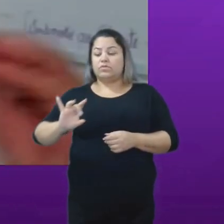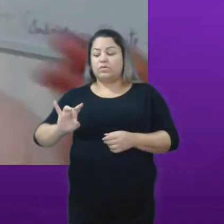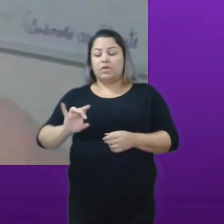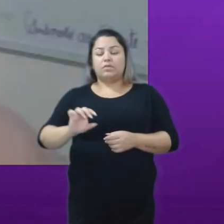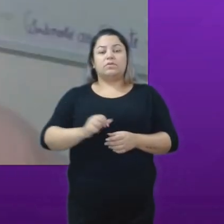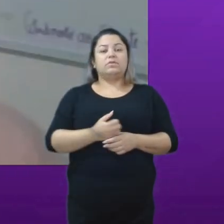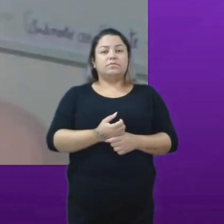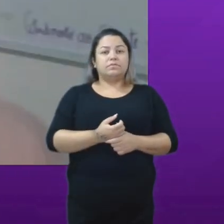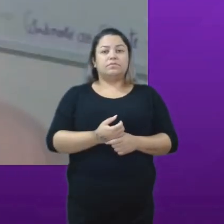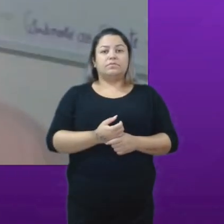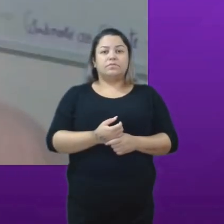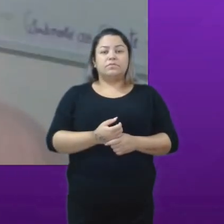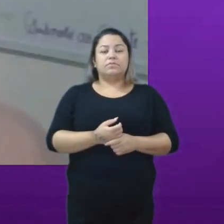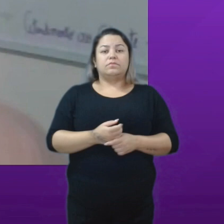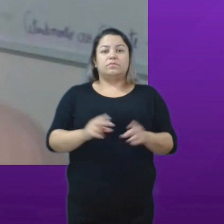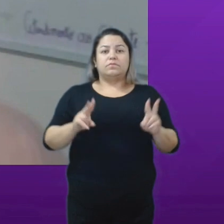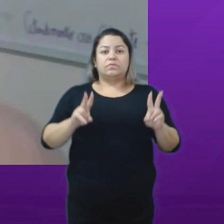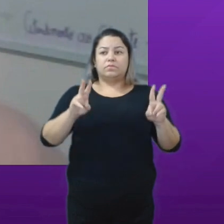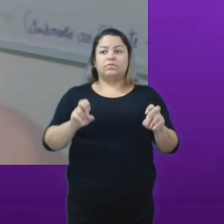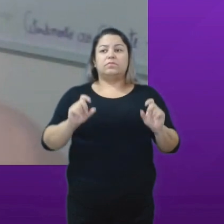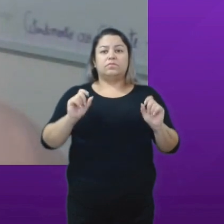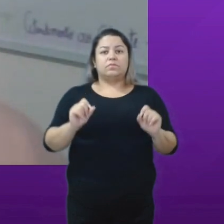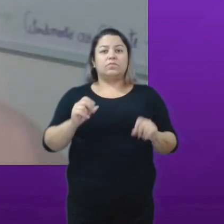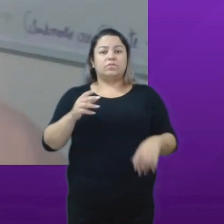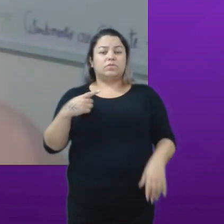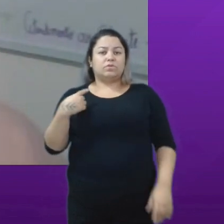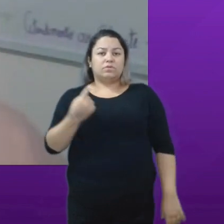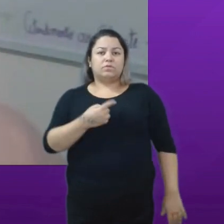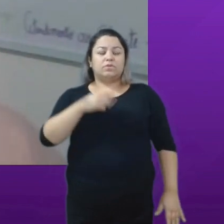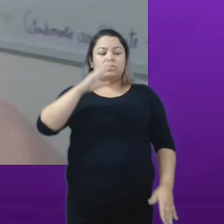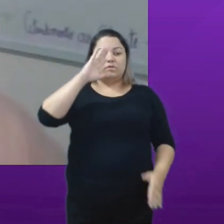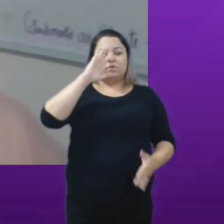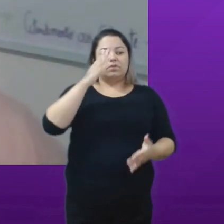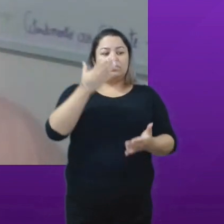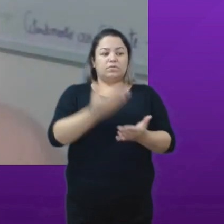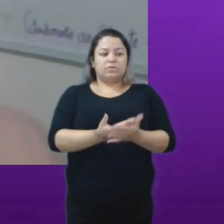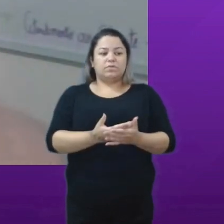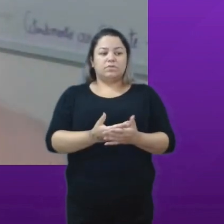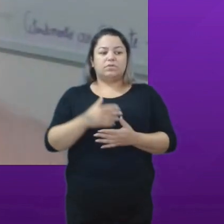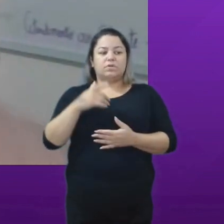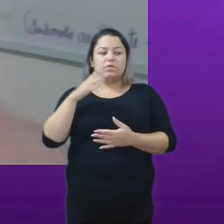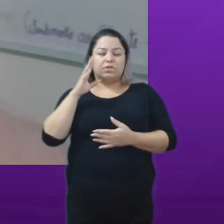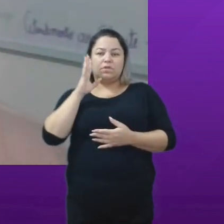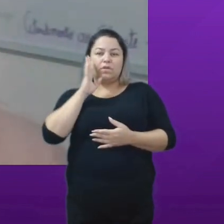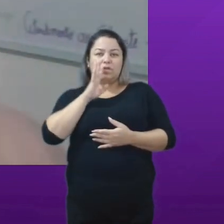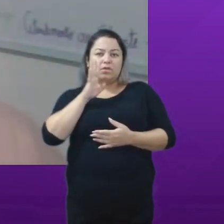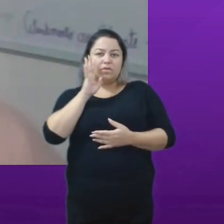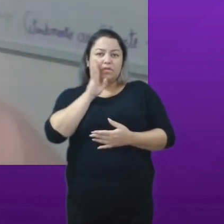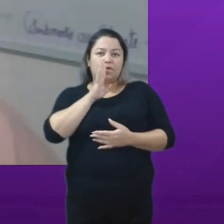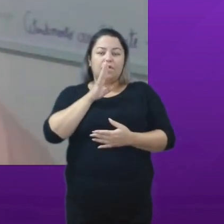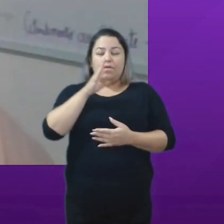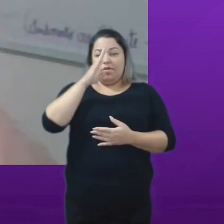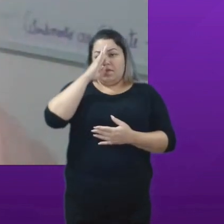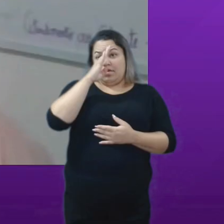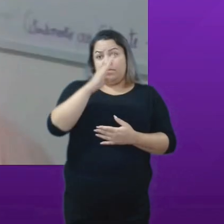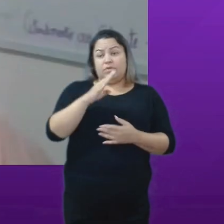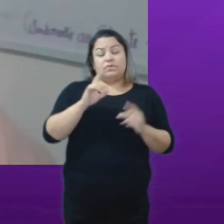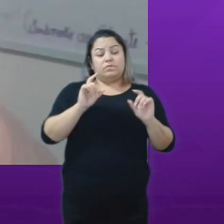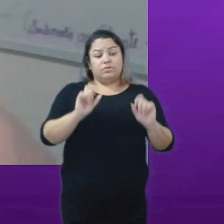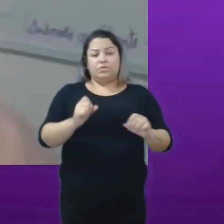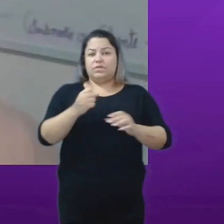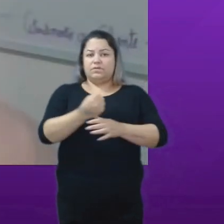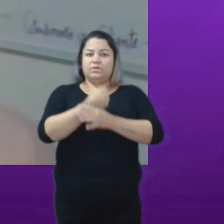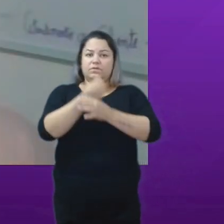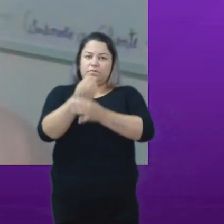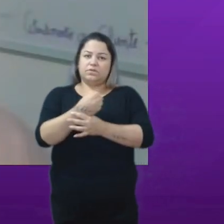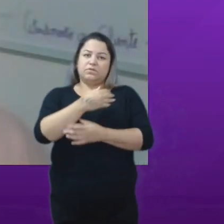tema, assim, né, dentro do que a gente acreditava que seria interessante, principalmente a questão da segurança